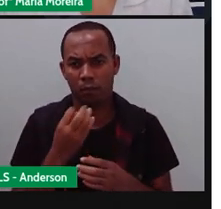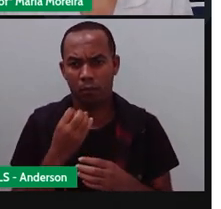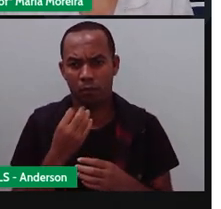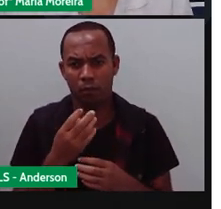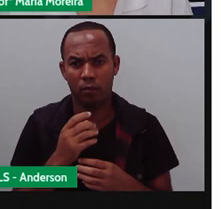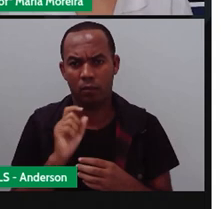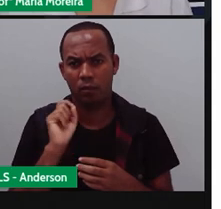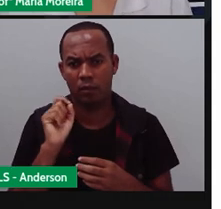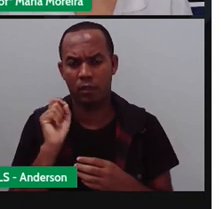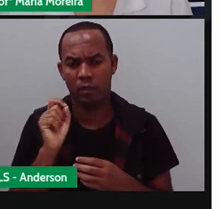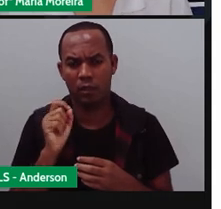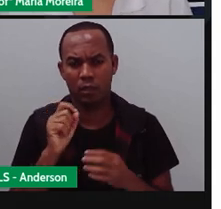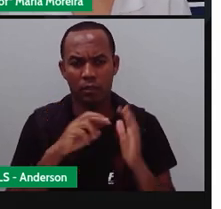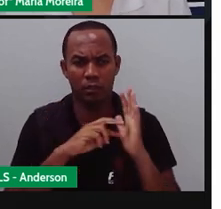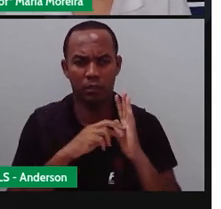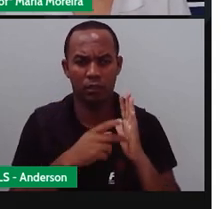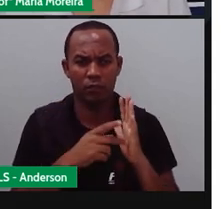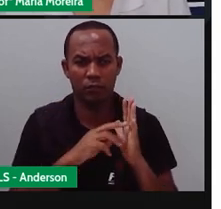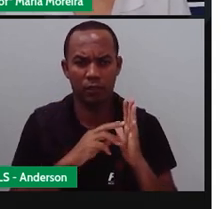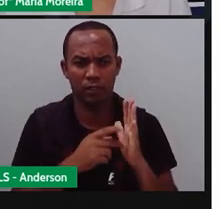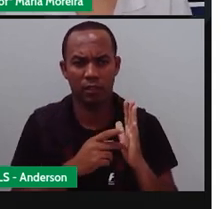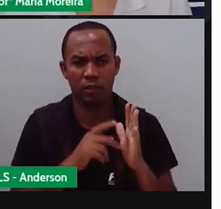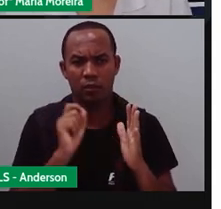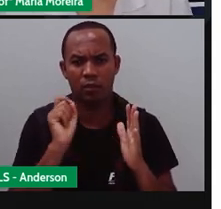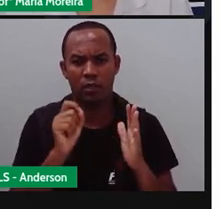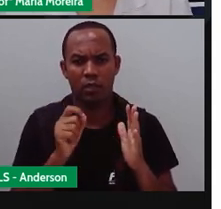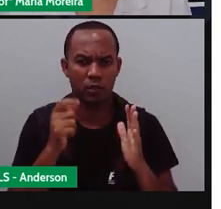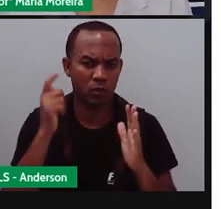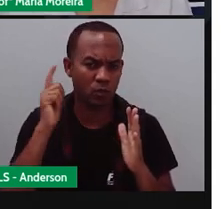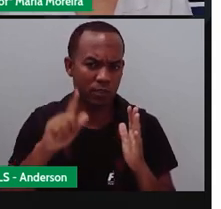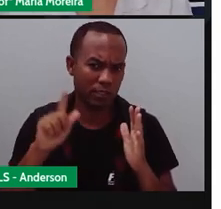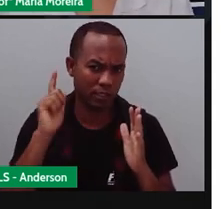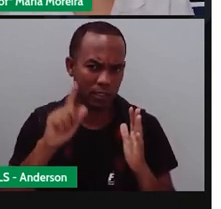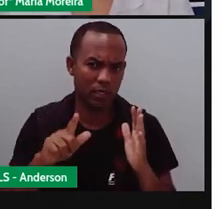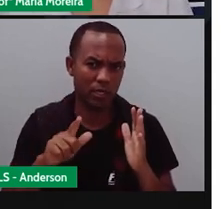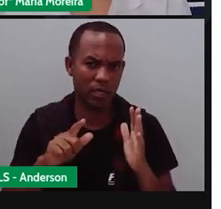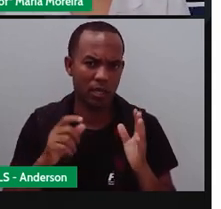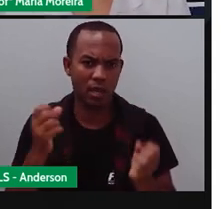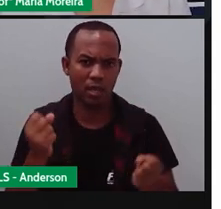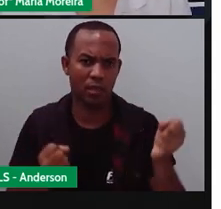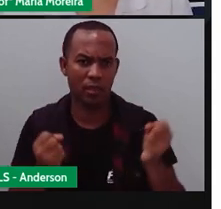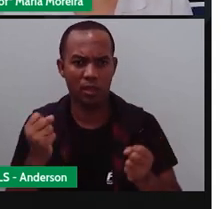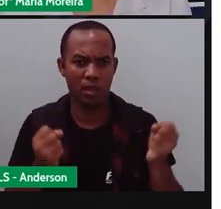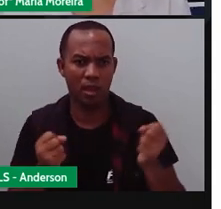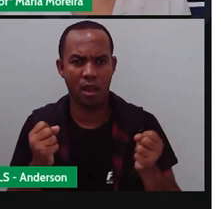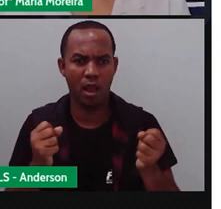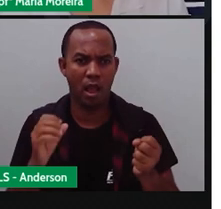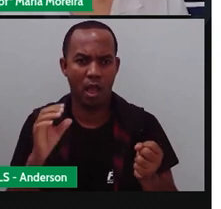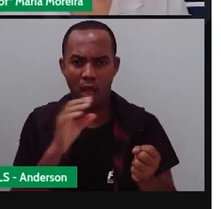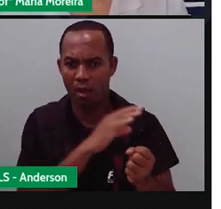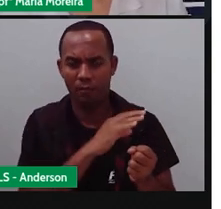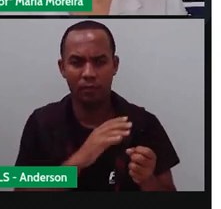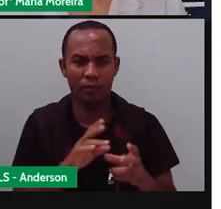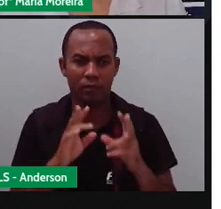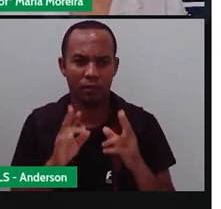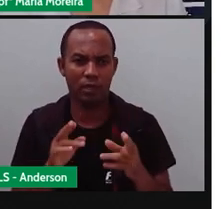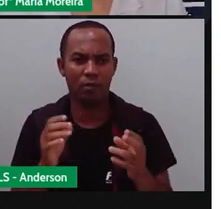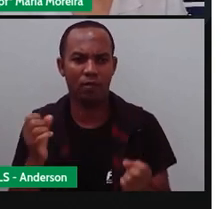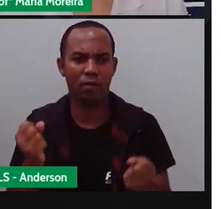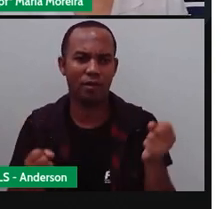é em teoria e significa que eles devem ser capazes de andar rápido tal como os carros esportivos